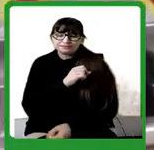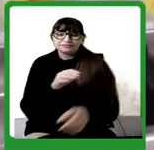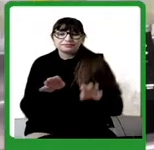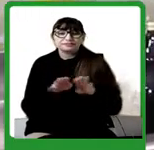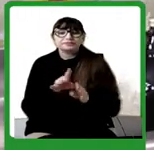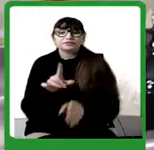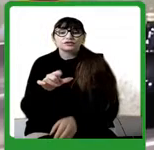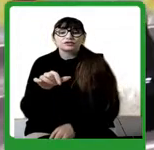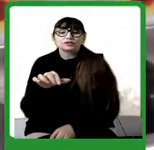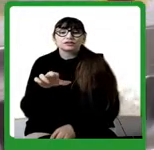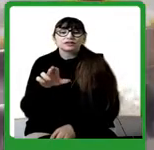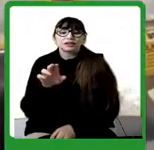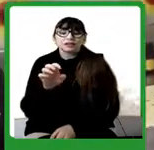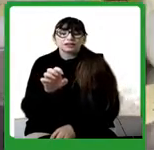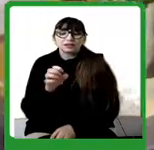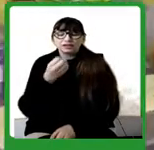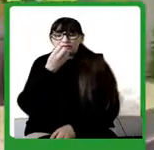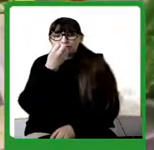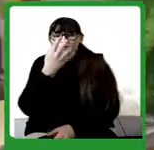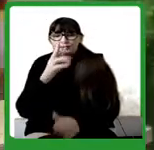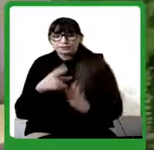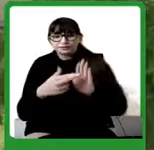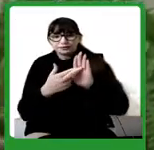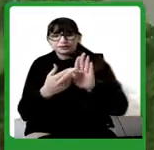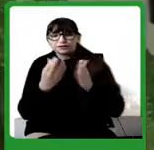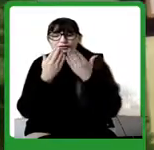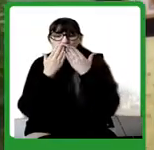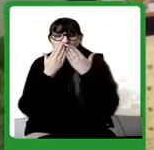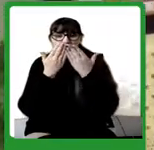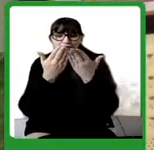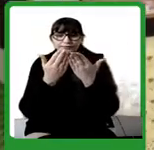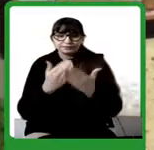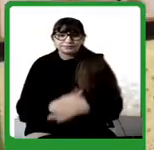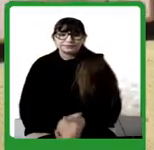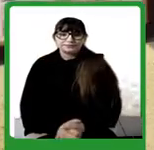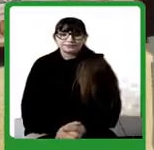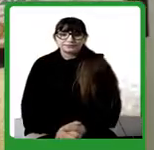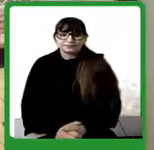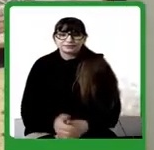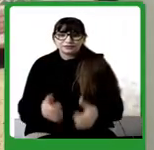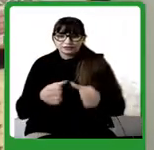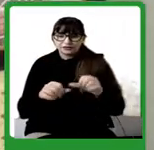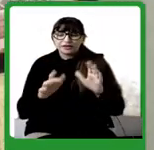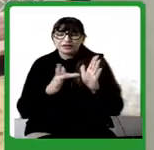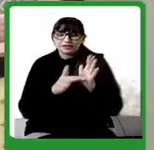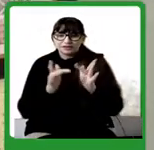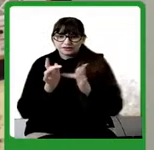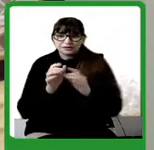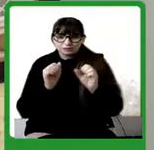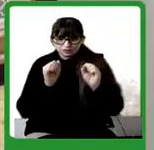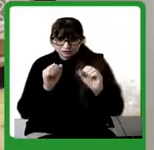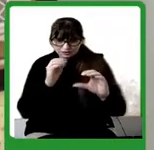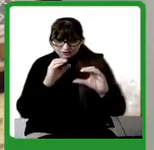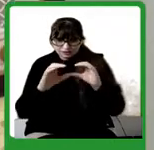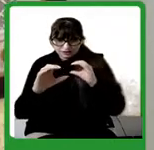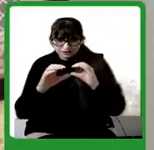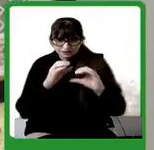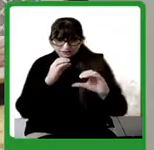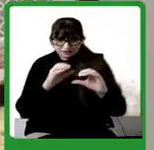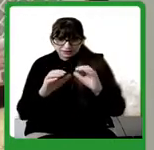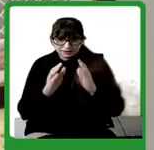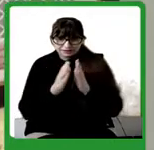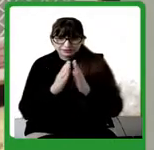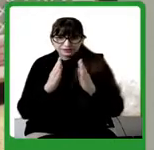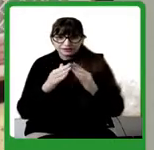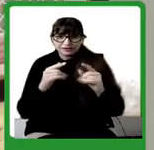me representa. Obrigado, querida. Um beijo. Fique com o Senhor Jesus. Nós podíamos cantar as músicas de igreja, né? Eu gosto, gente, meu Deus.